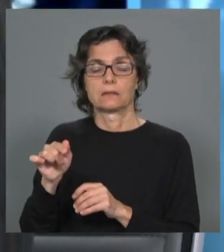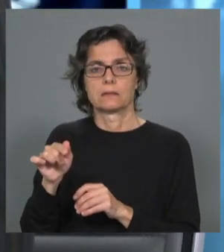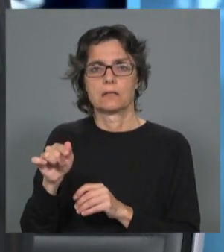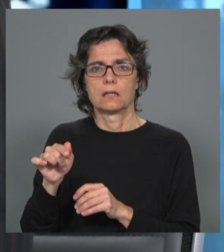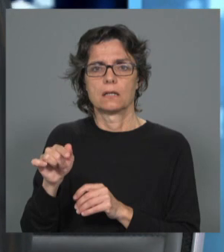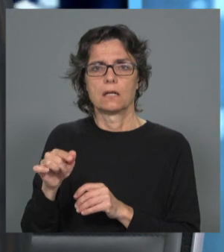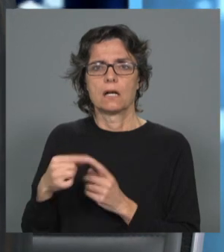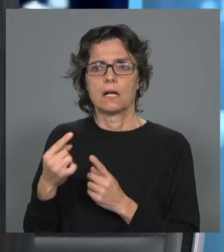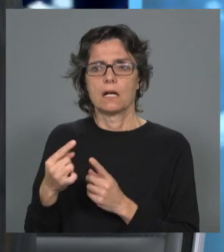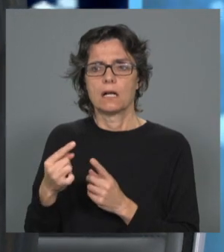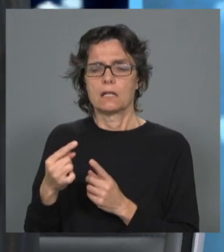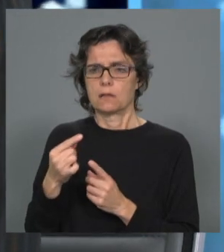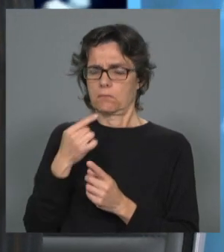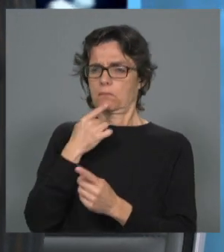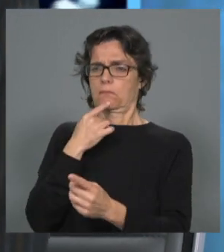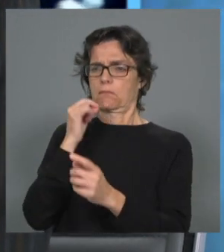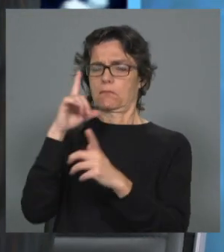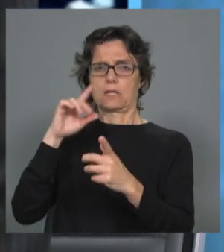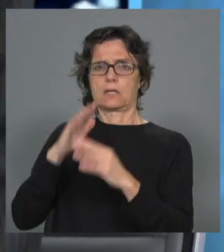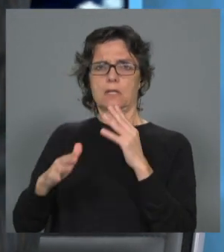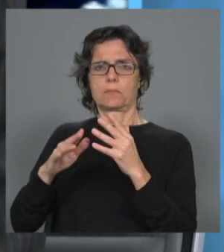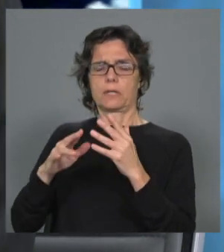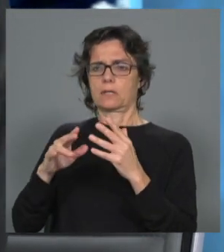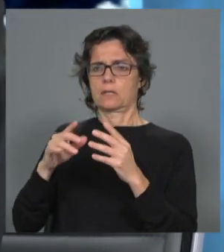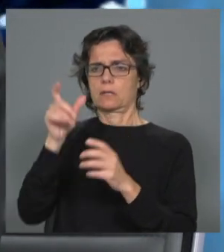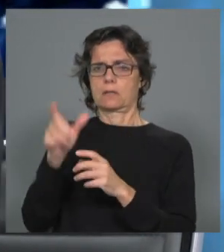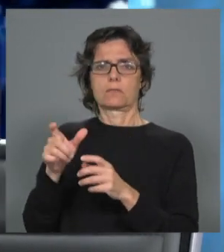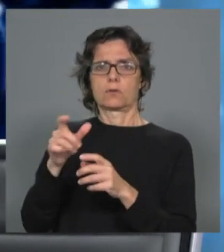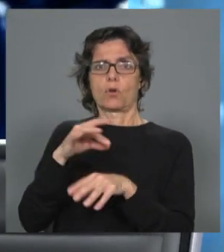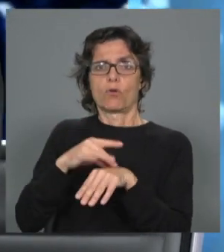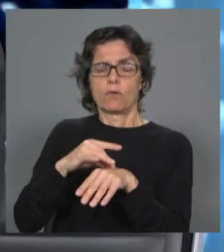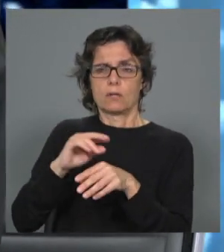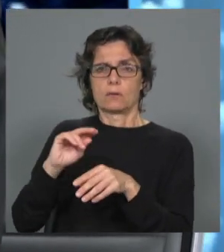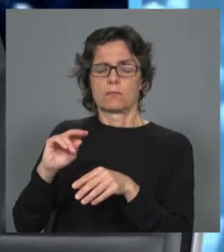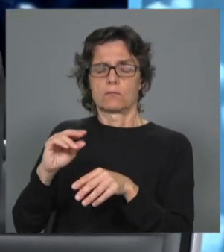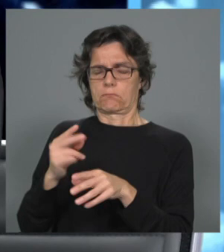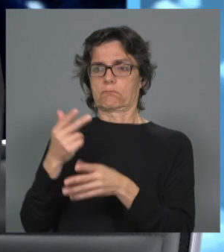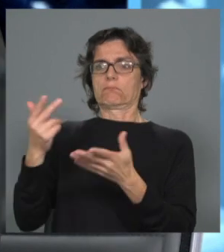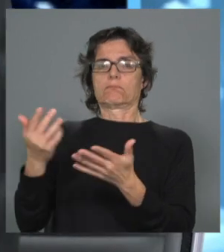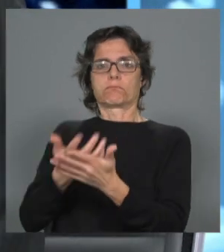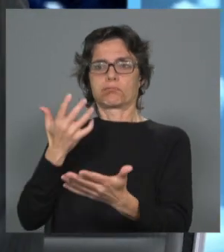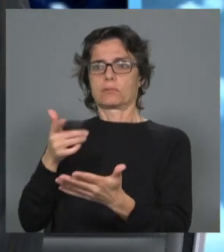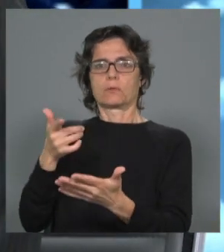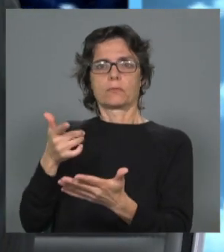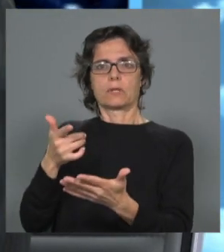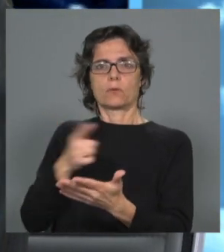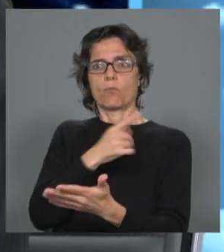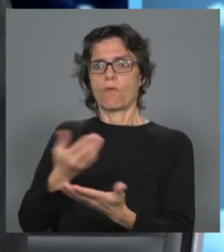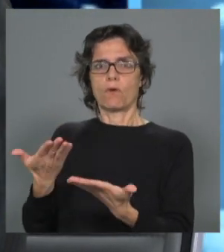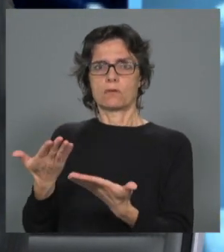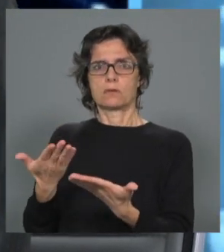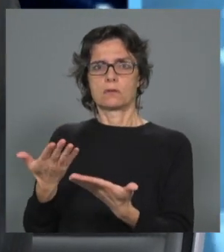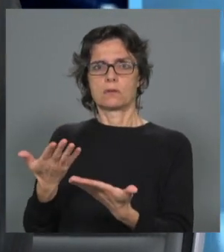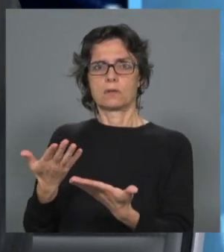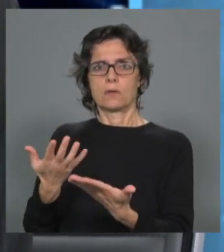repente uma viragem. E acontece, de repente, aquela pessoa, e nós temos uma situação que é a fragilidade